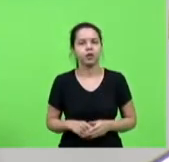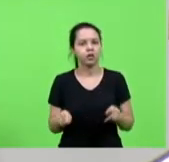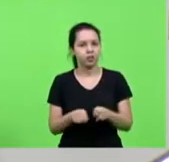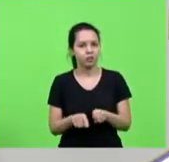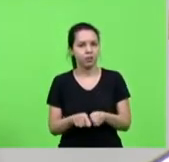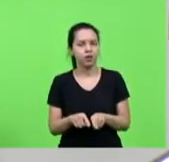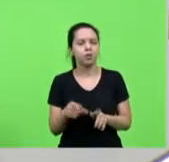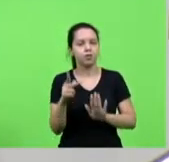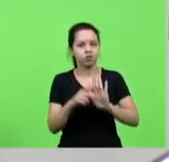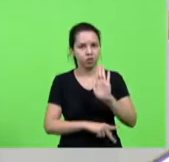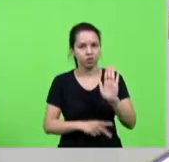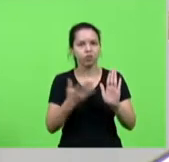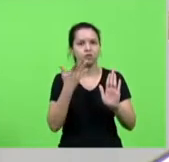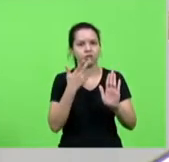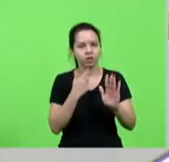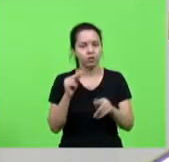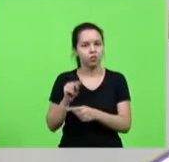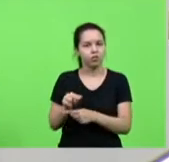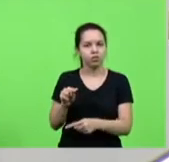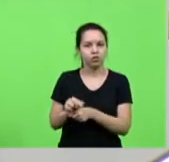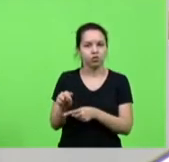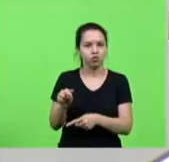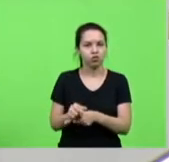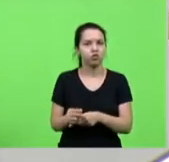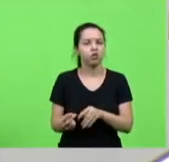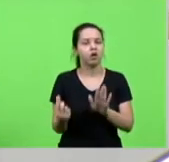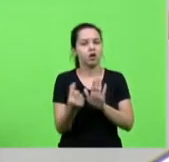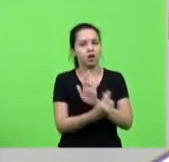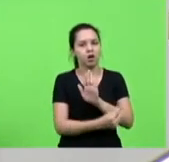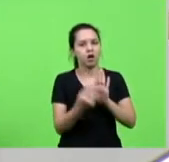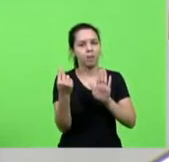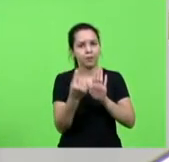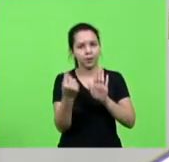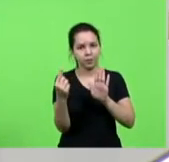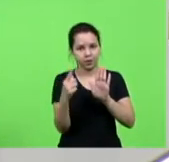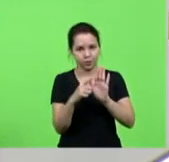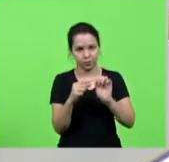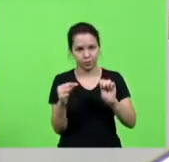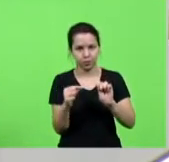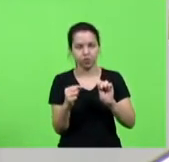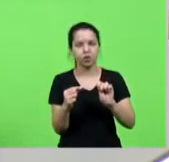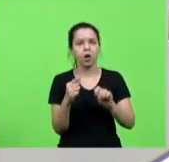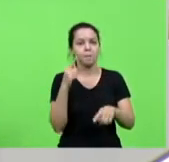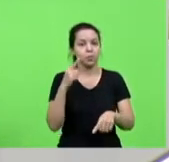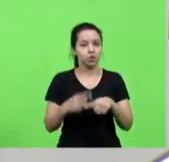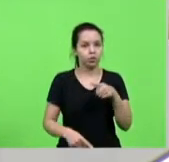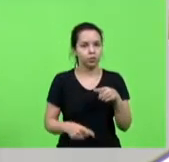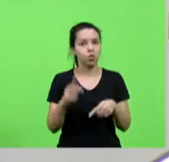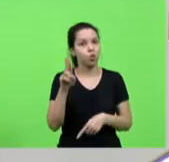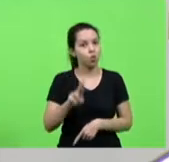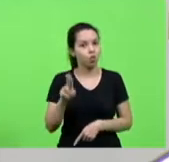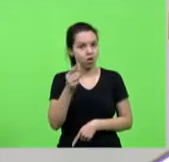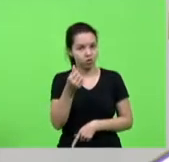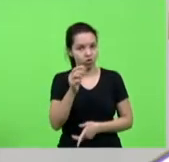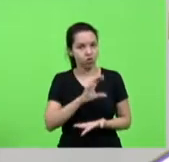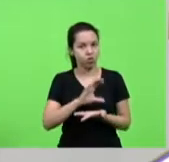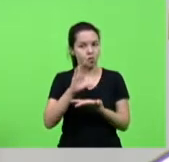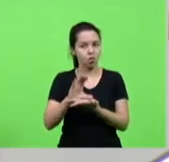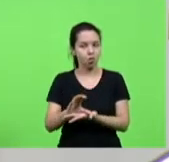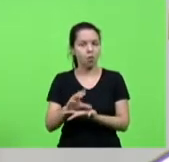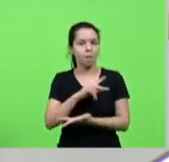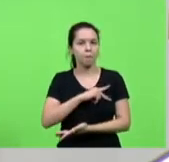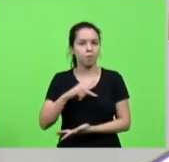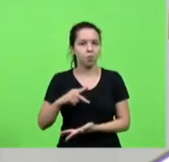Infância Protegida, protocolado recentemente, fala em seu artigo 1º sobre a proibição de utilizar verbas públicas, recurso público, para promover de